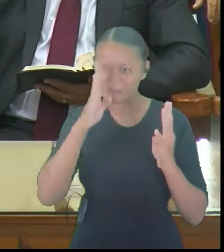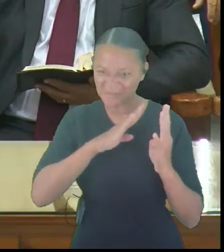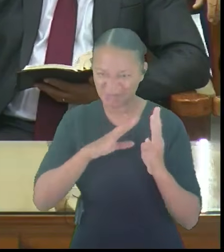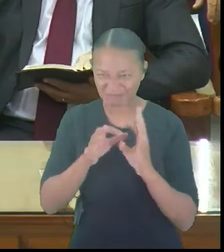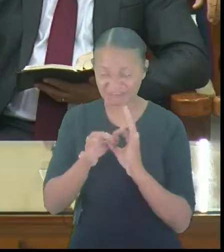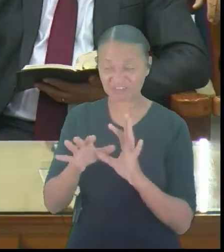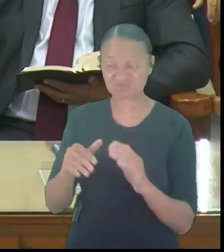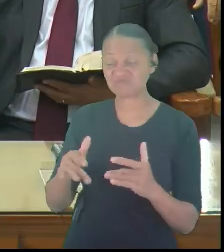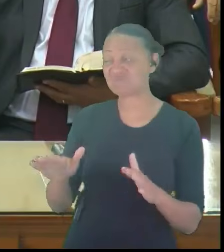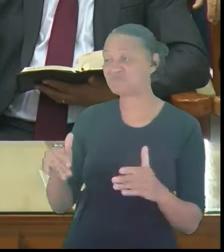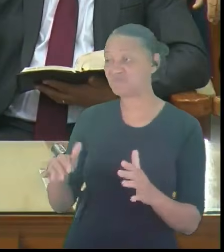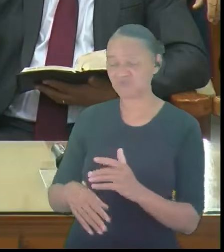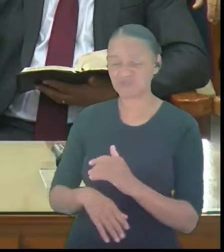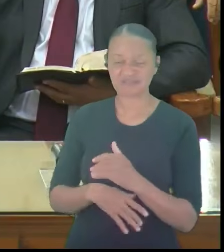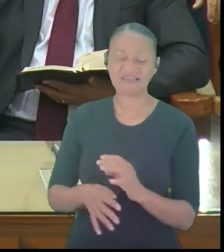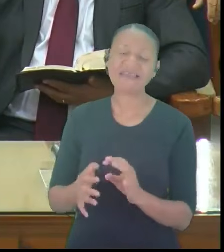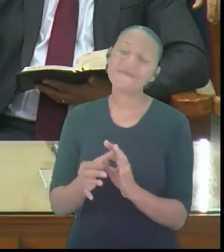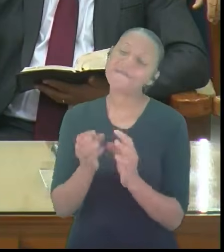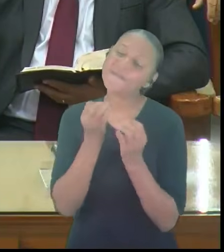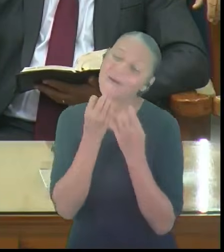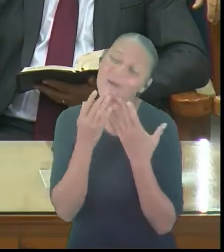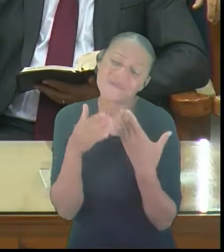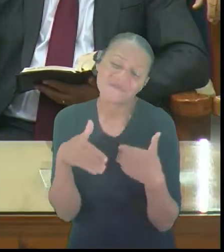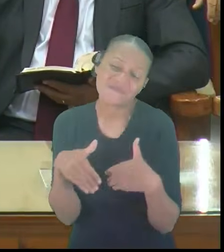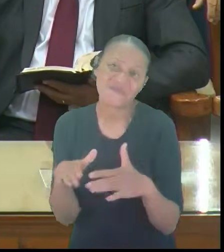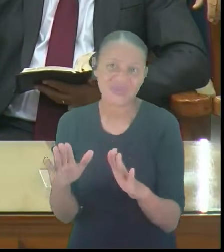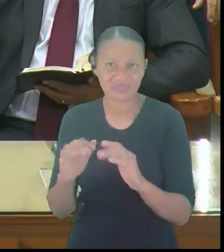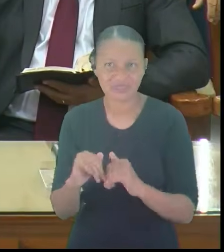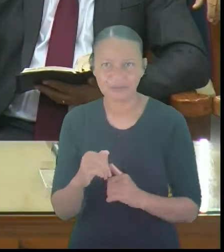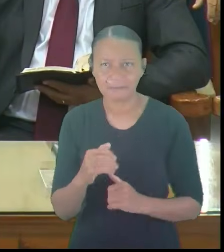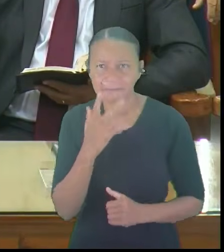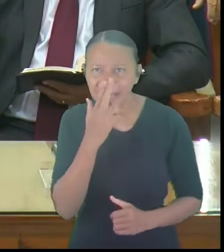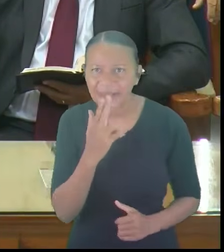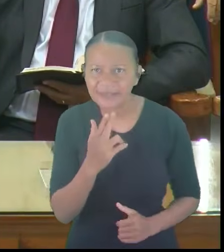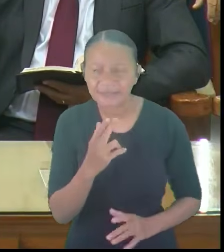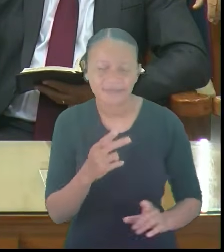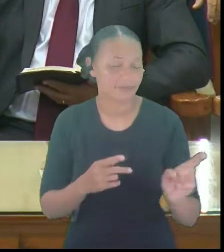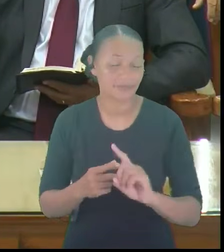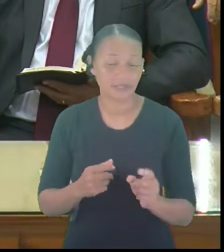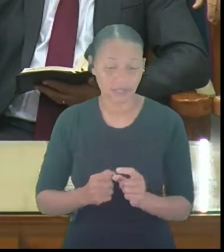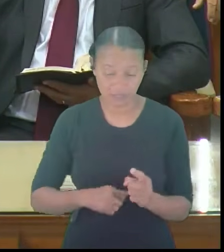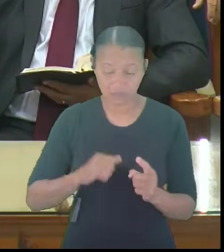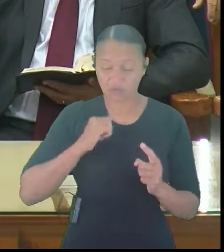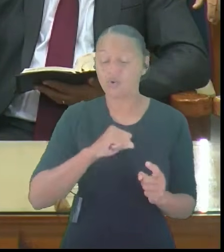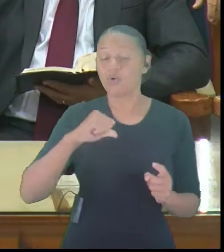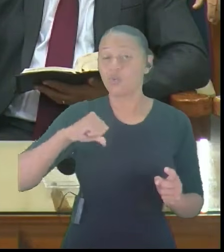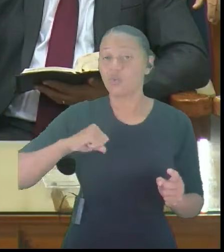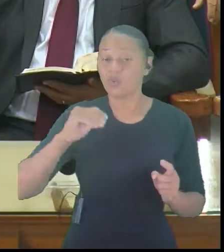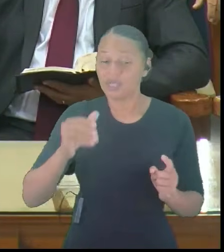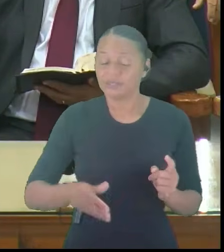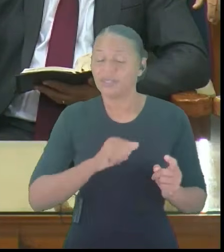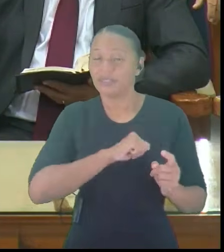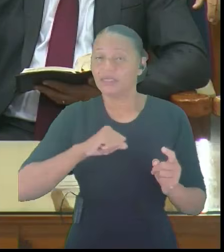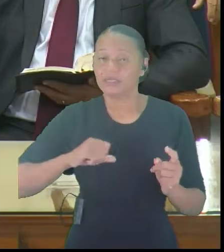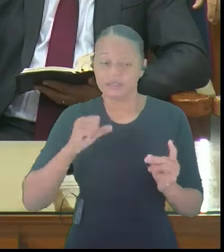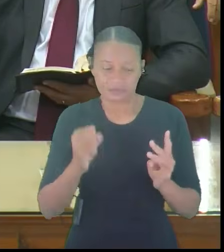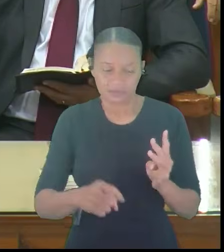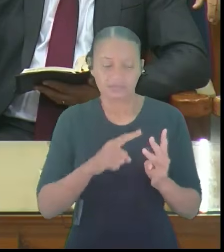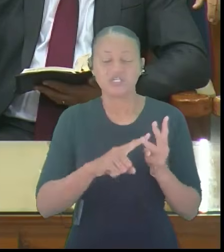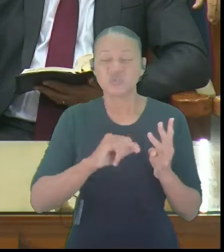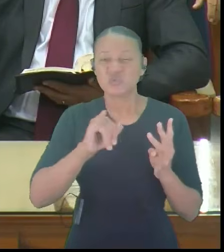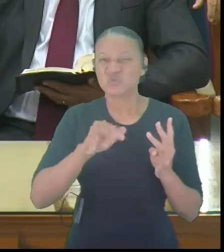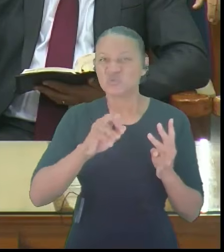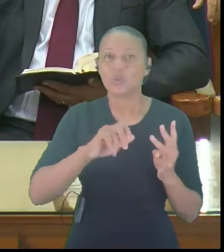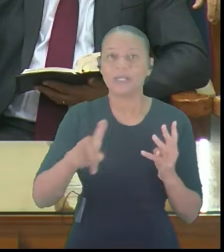alegres? O que lhes parece? O que lhes parece? O João, o Alexandre, o Anás e o Caifás estavam por